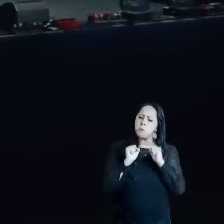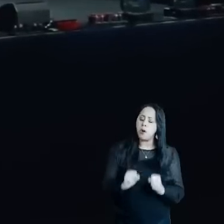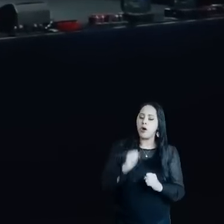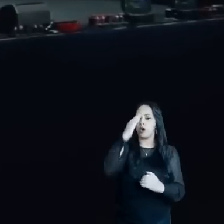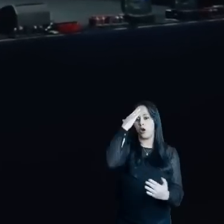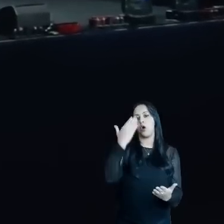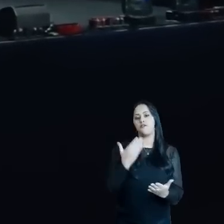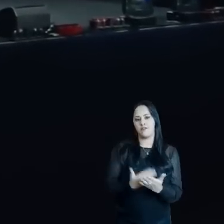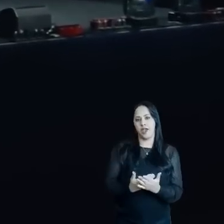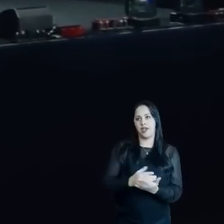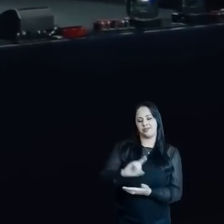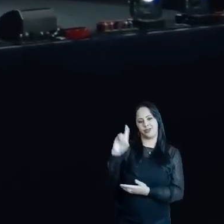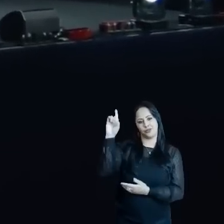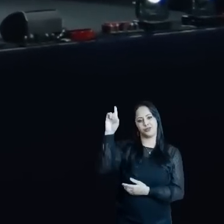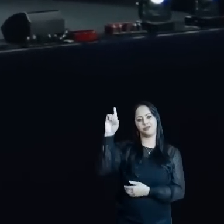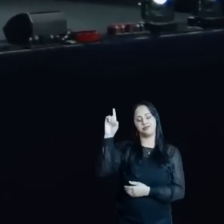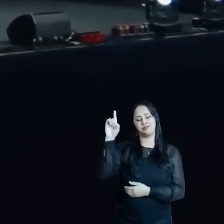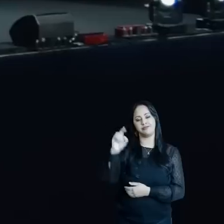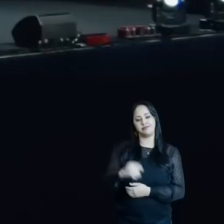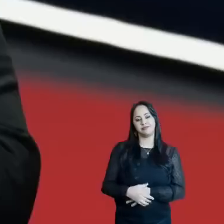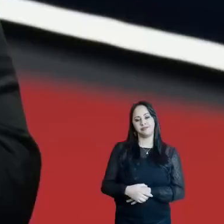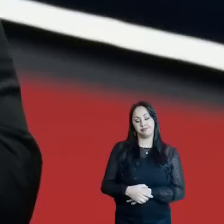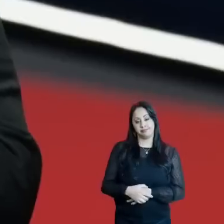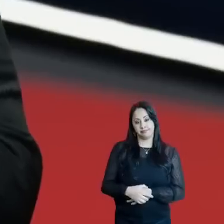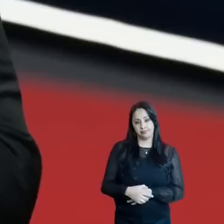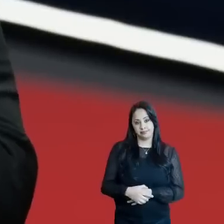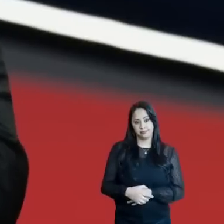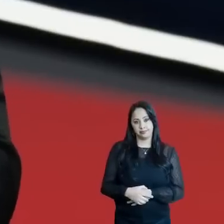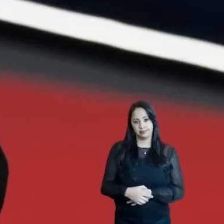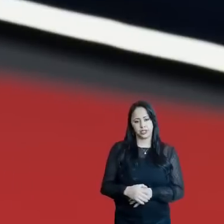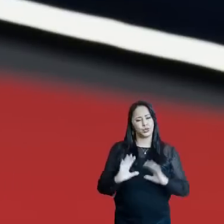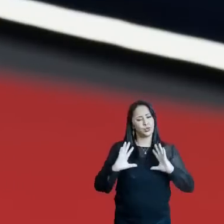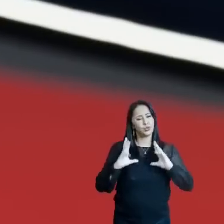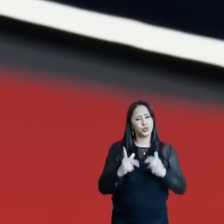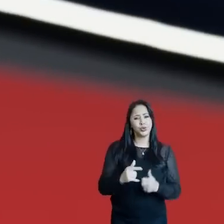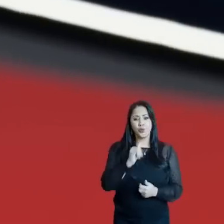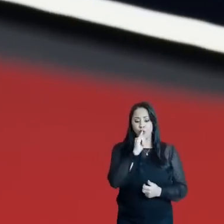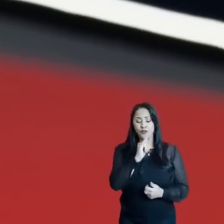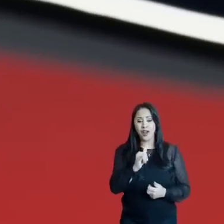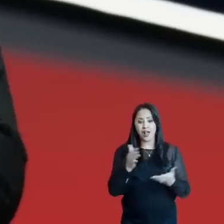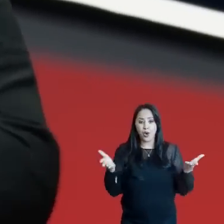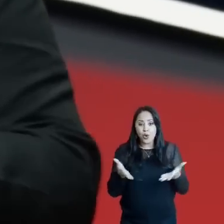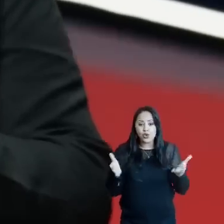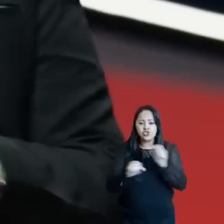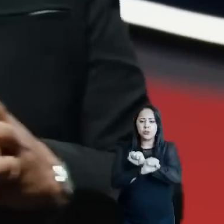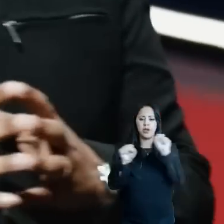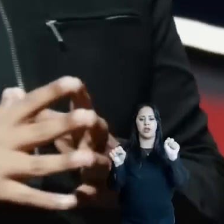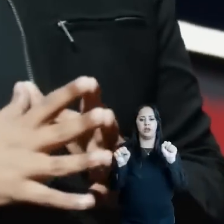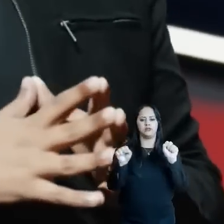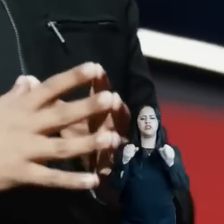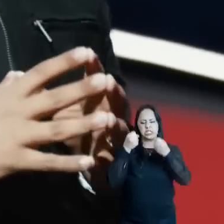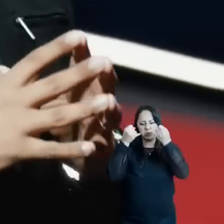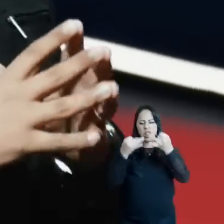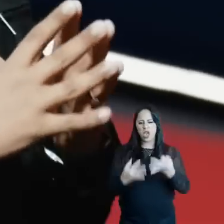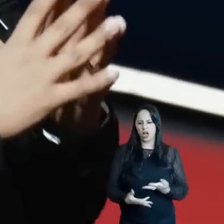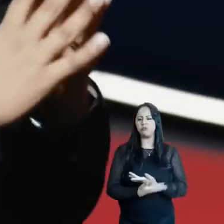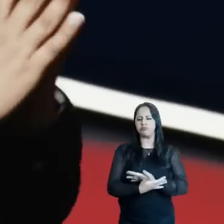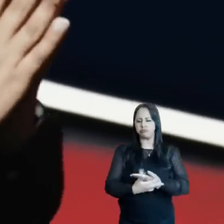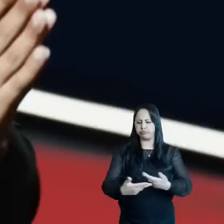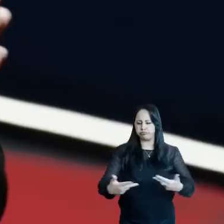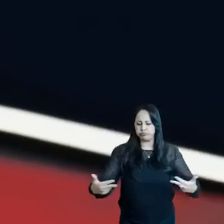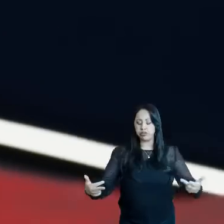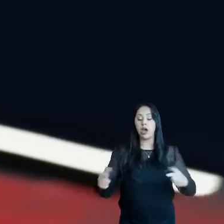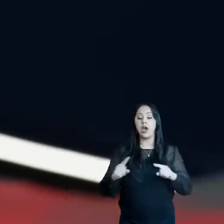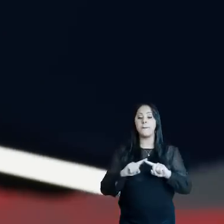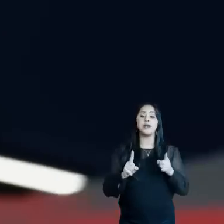confiar em Deus. O que eu quero, assim, de tudo aquilo que eu vou falar nessa manhã, nós vamos falar sobre bastante coisas. O